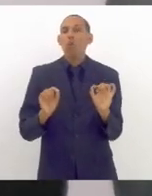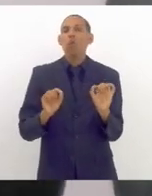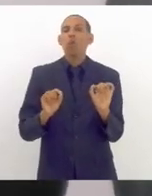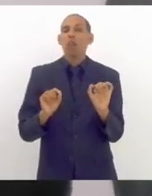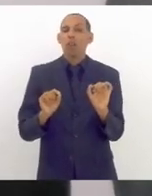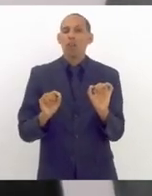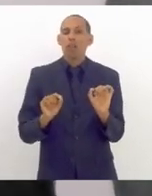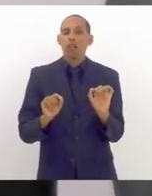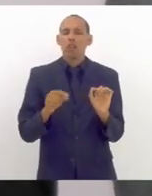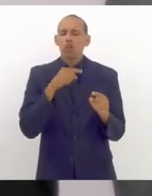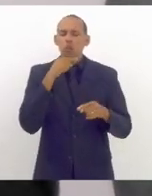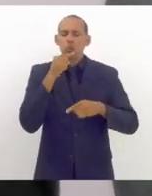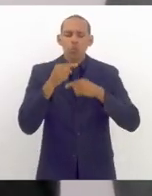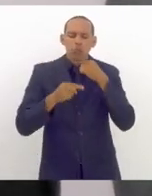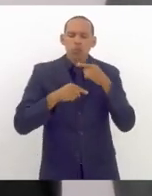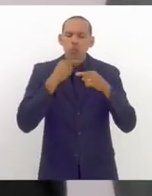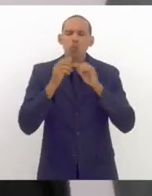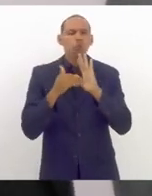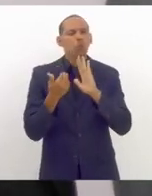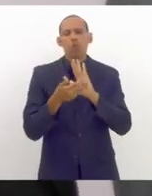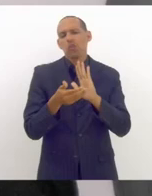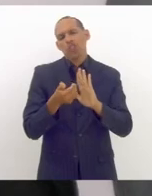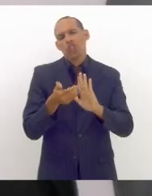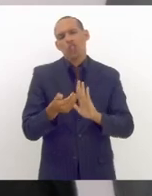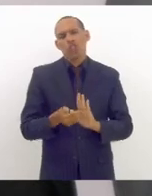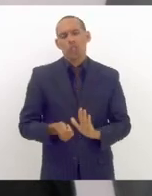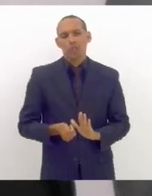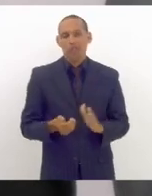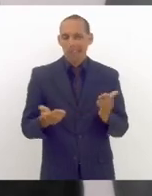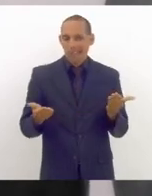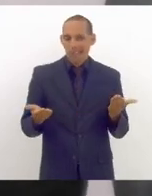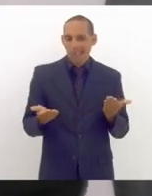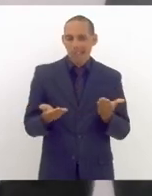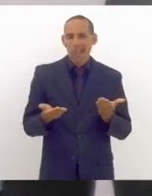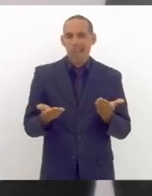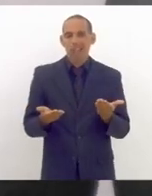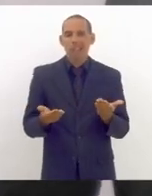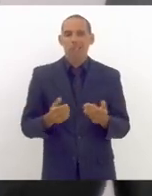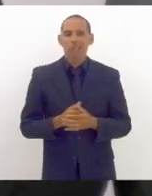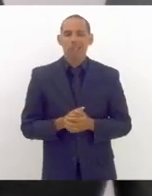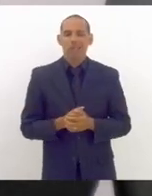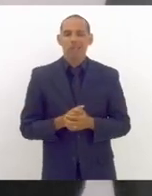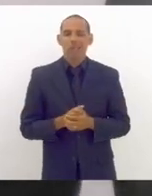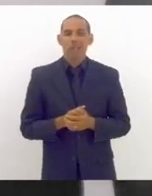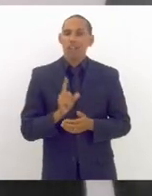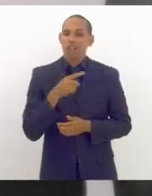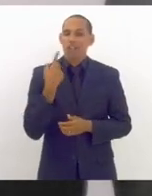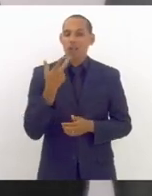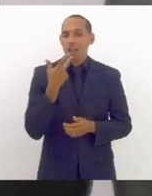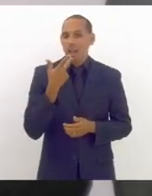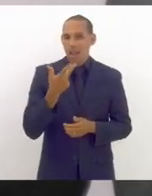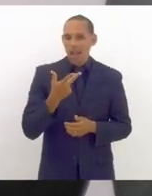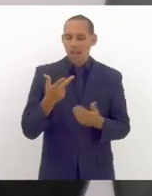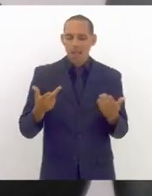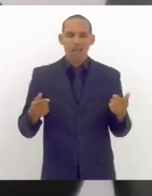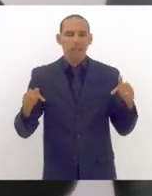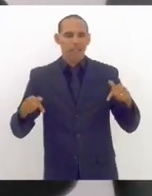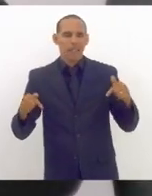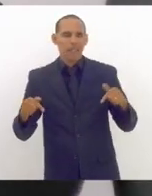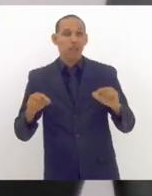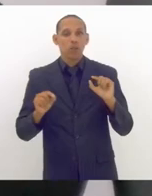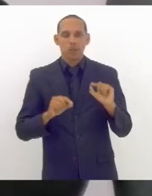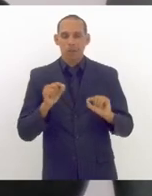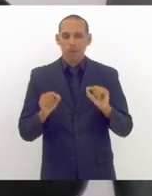todas as dúvidas E aí agora com essa questão que nós levantamos aqui como